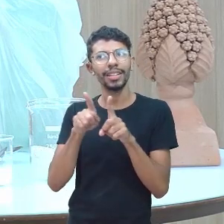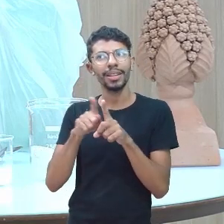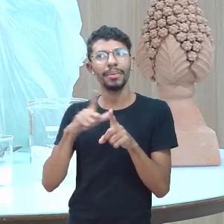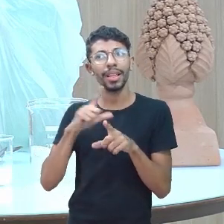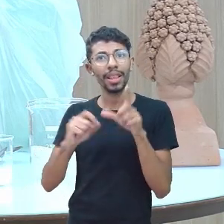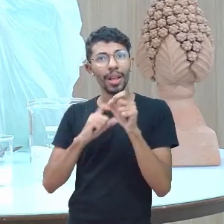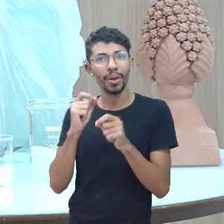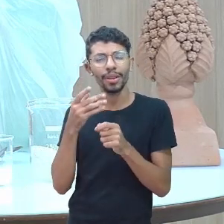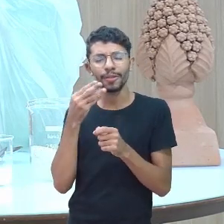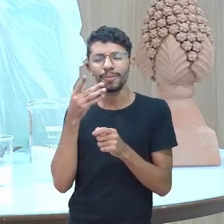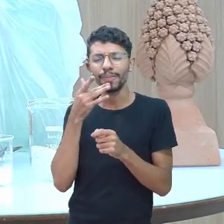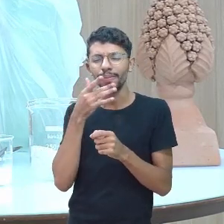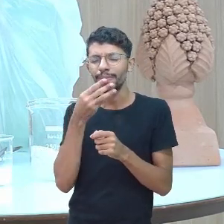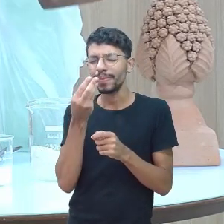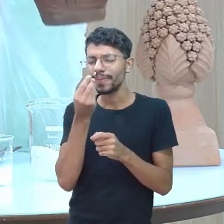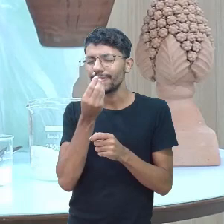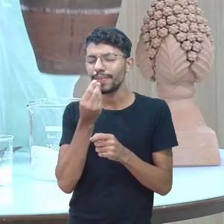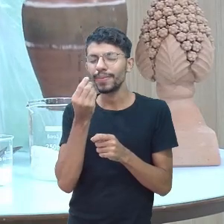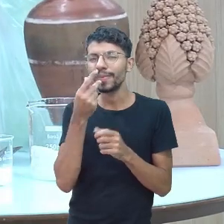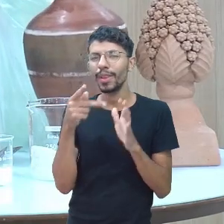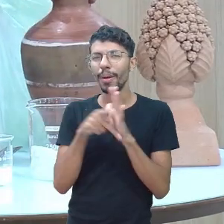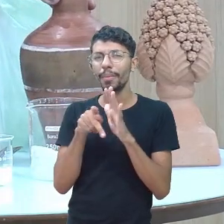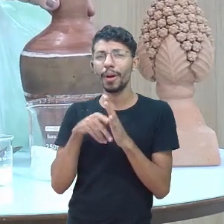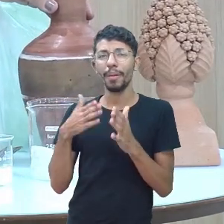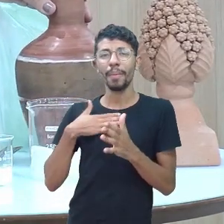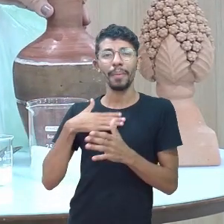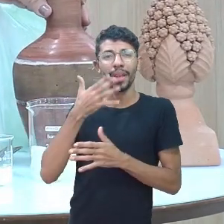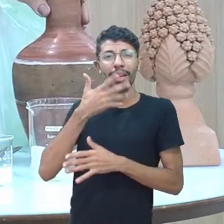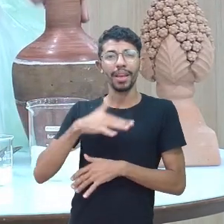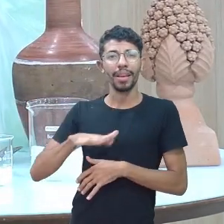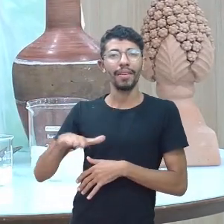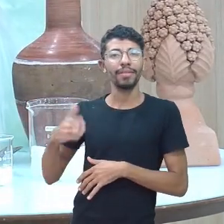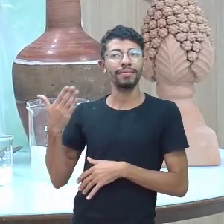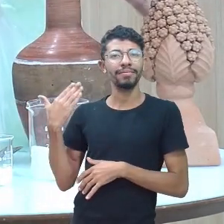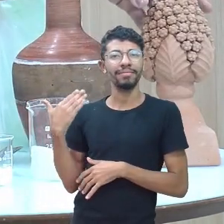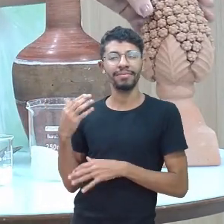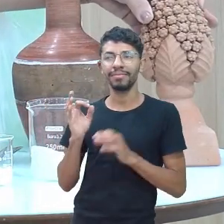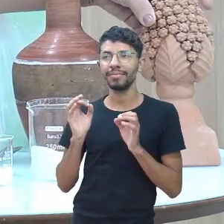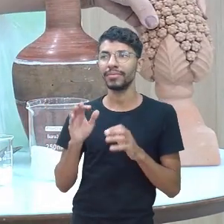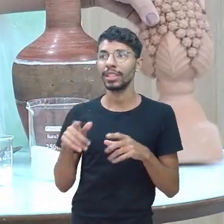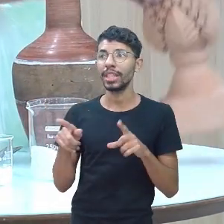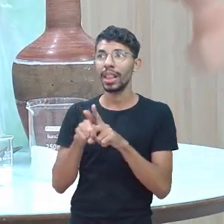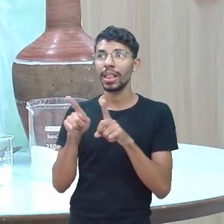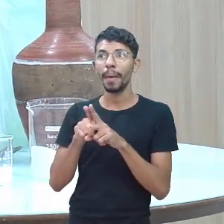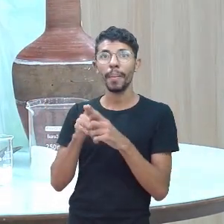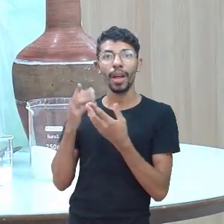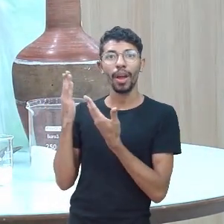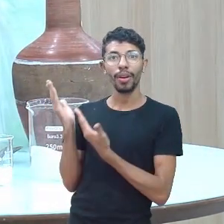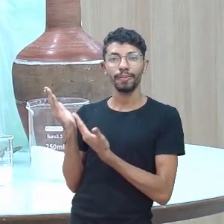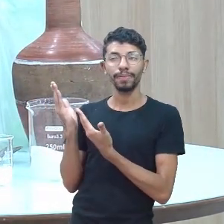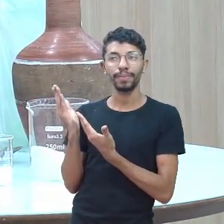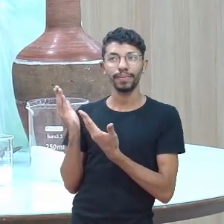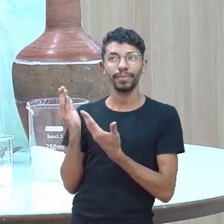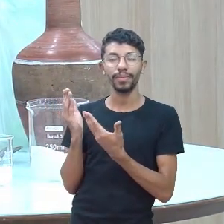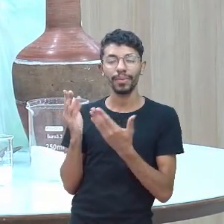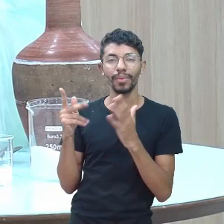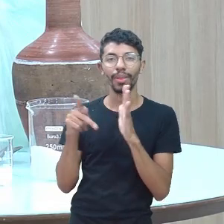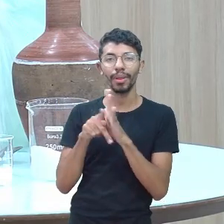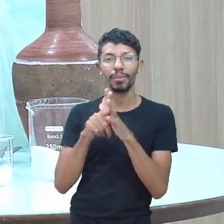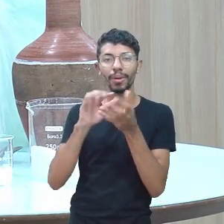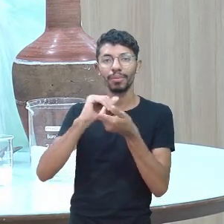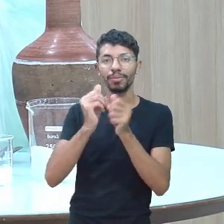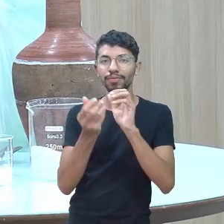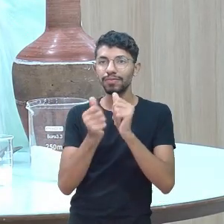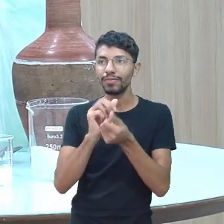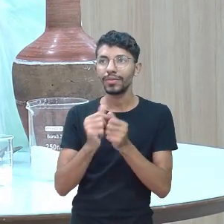minha infância. Aqui também eu trouxe para vocês uma peça que foi feita lá em Tracunhaém. Vejam,